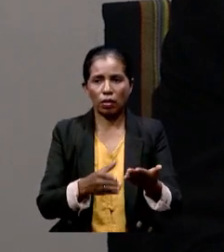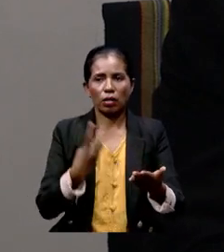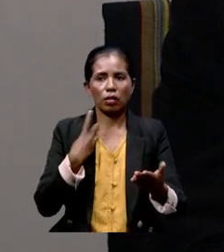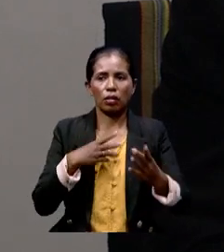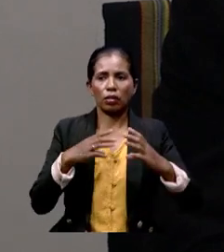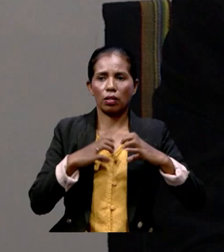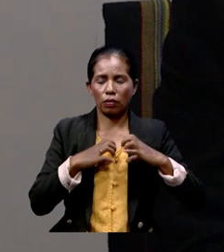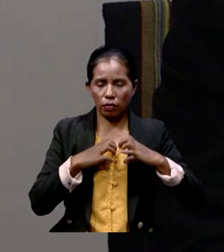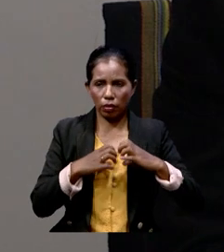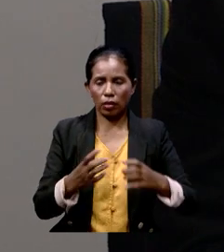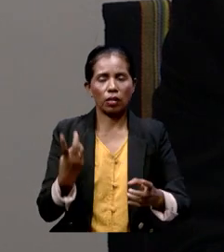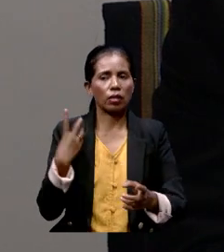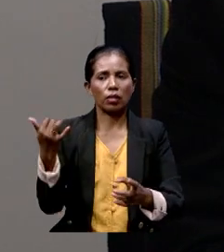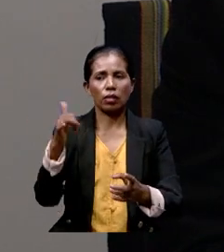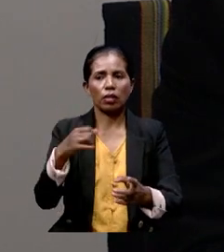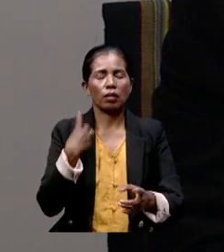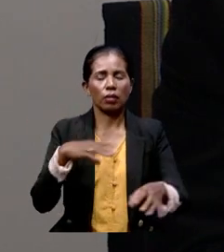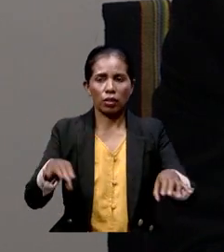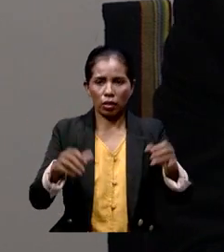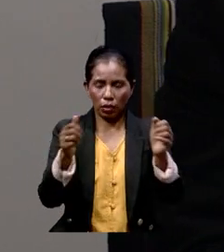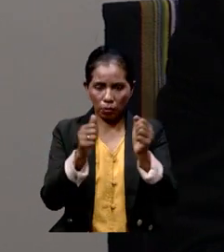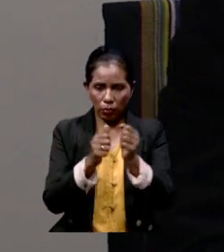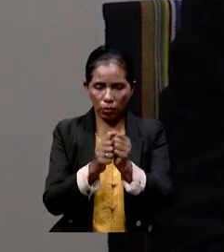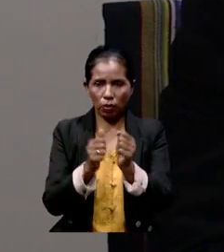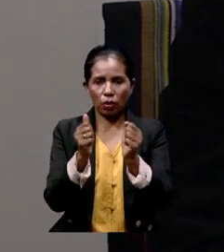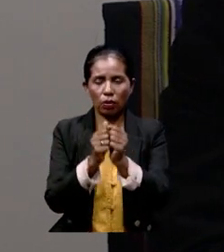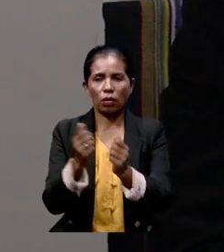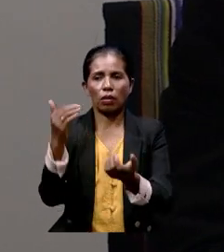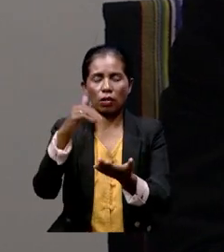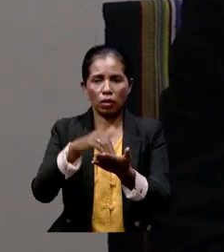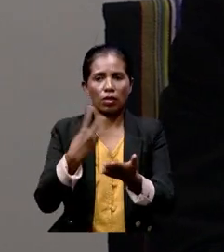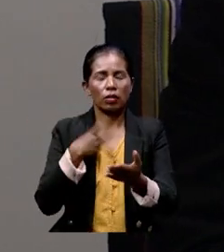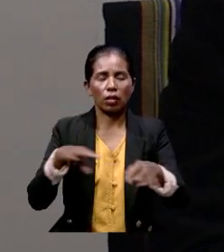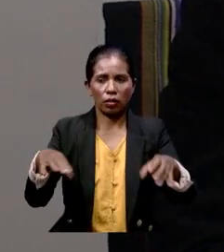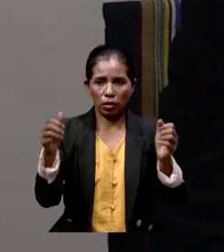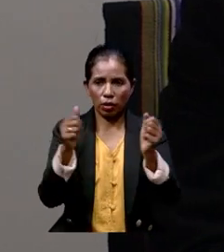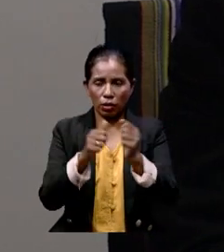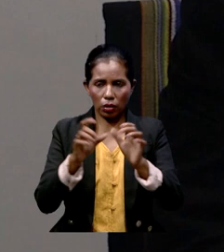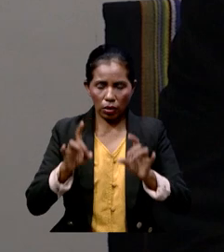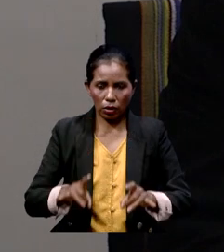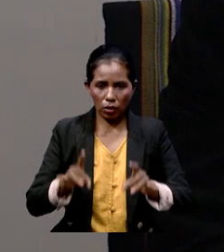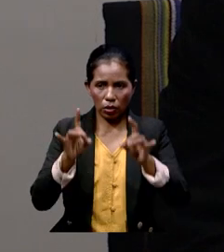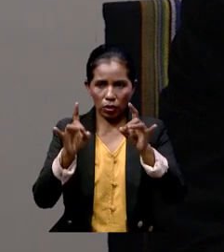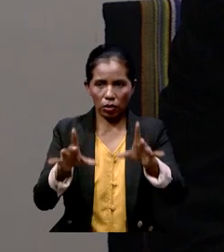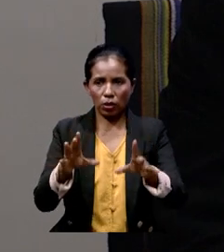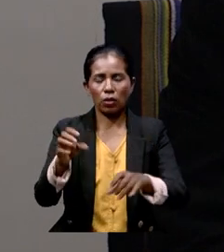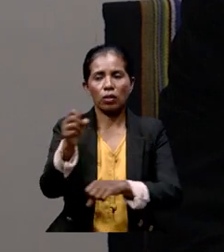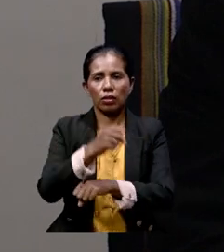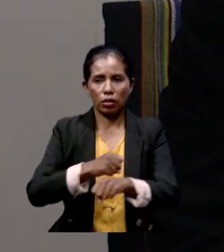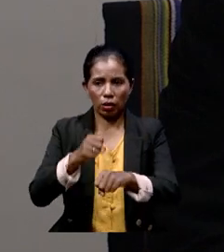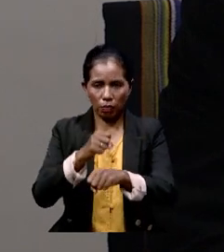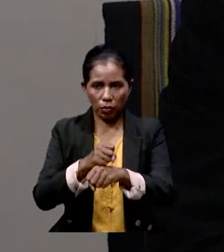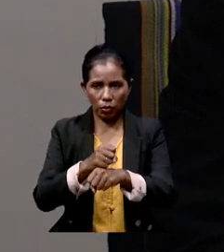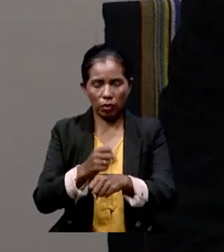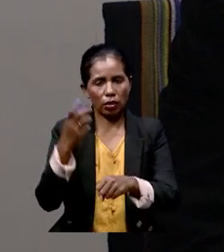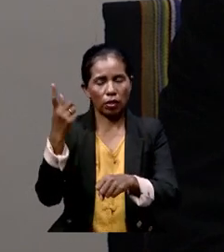curação raxic. Agora sirne ami si serviço ha muito filofali ho ita ni cooperação ho Austrália ho Singapura. Ne